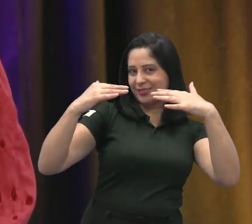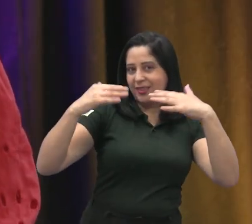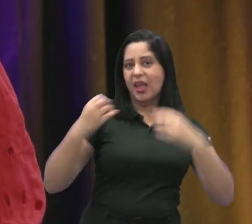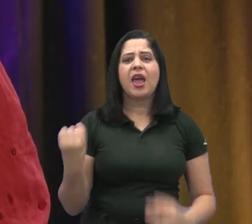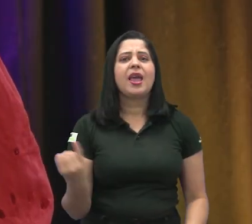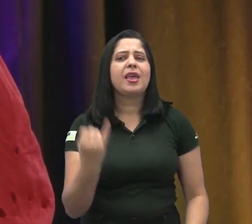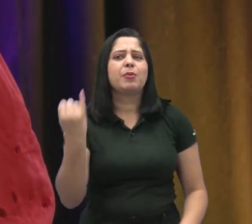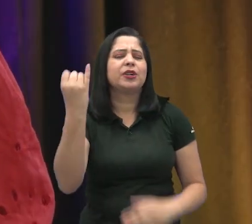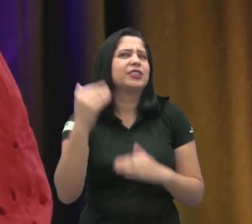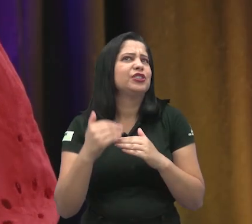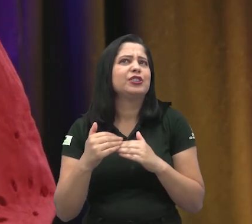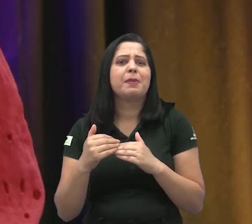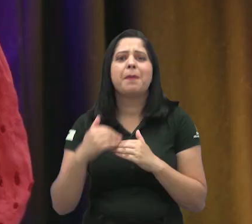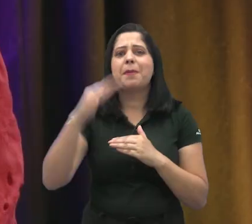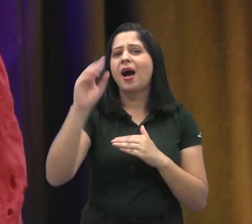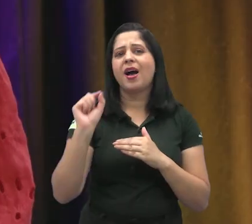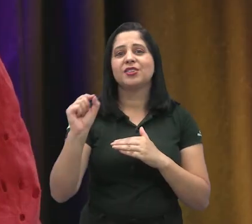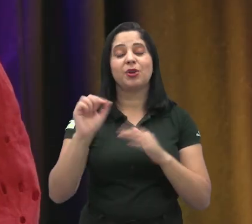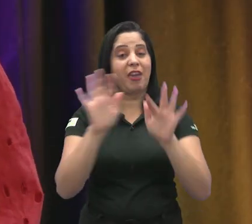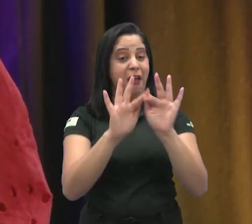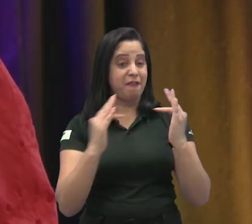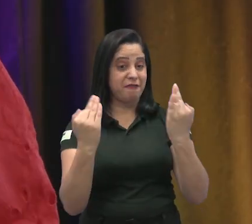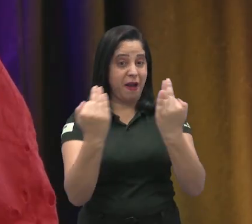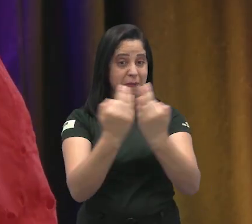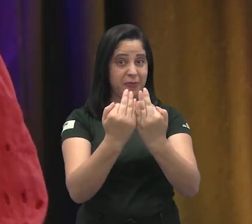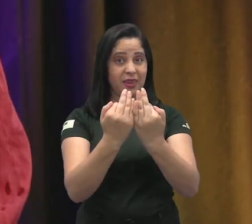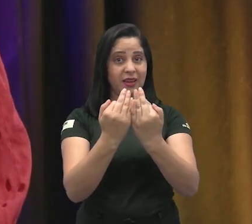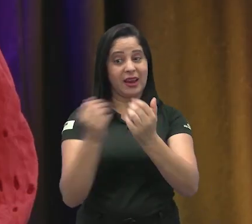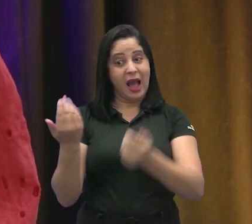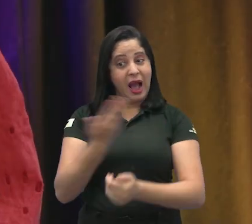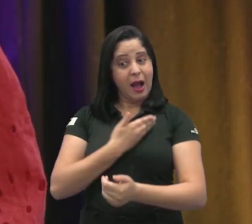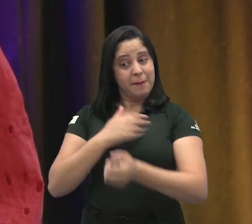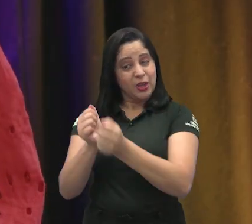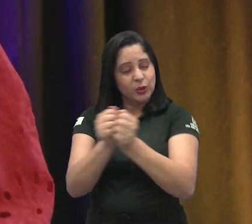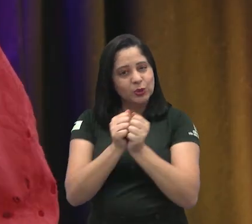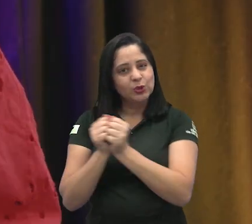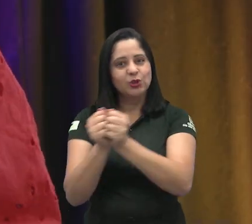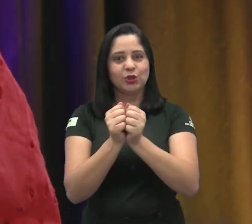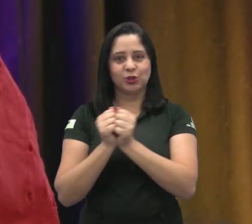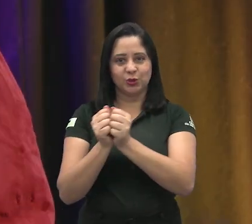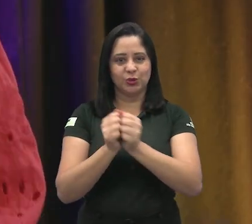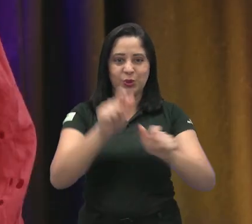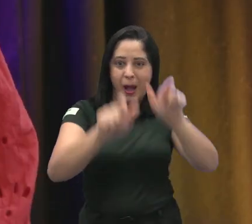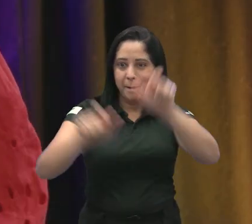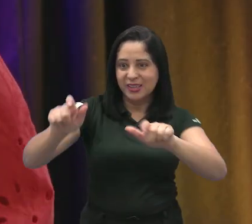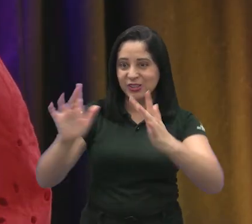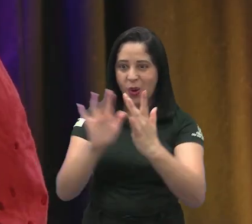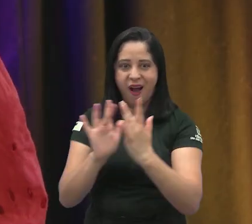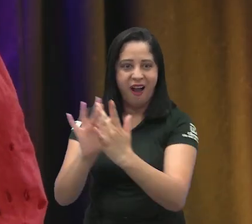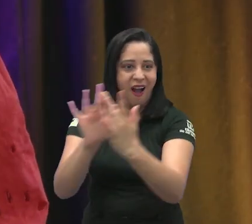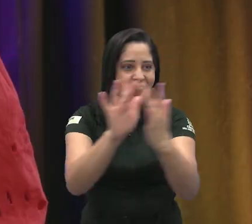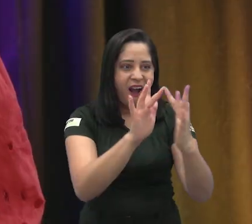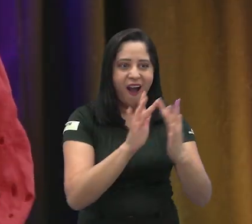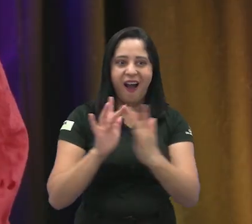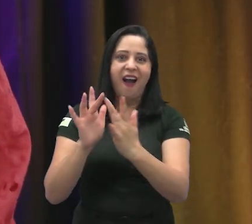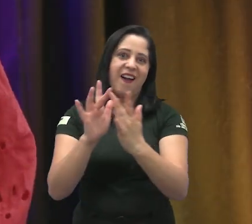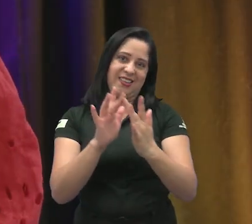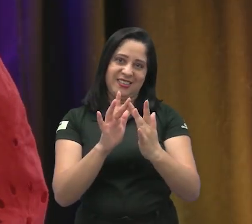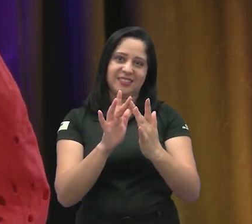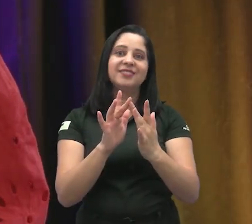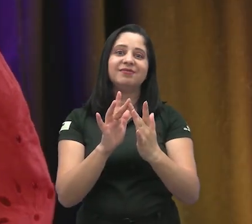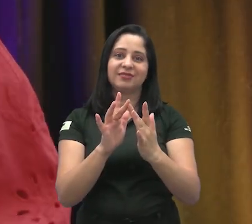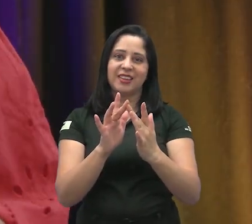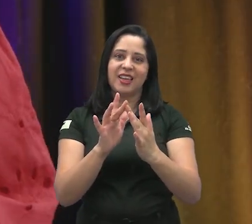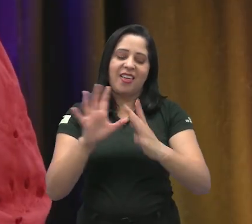coisa mais importante que temos é a presença da família e dos amigos. A conexão com as pessoas que amamos é o que